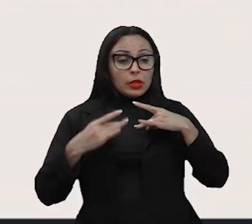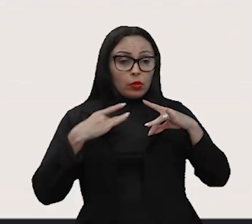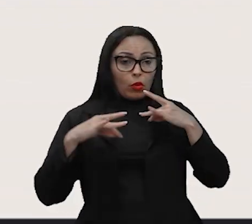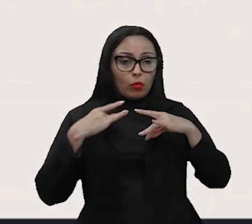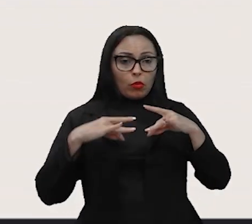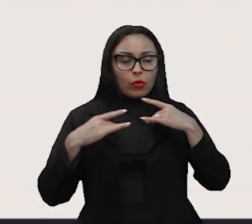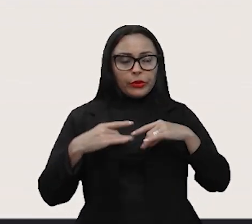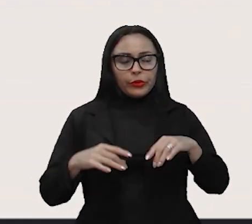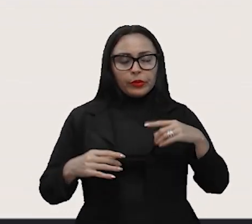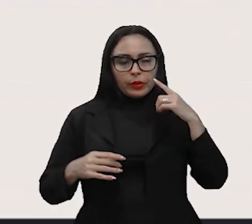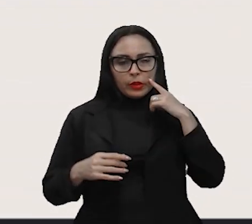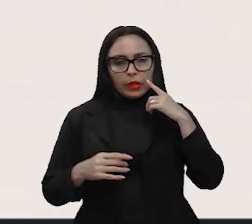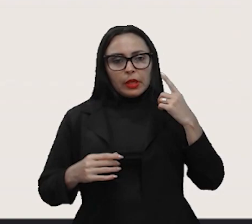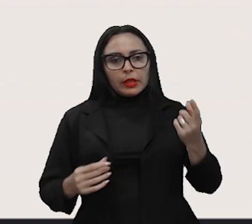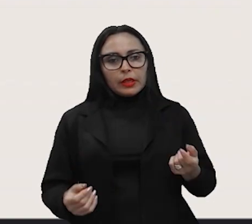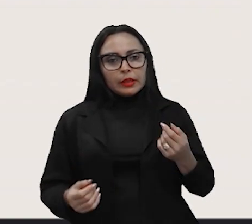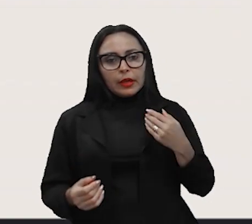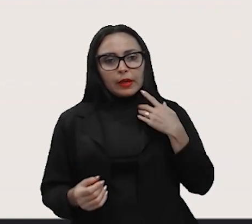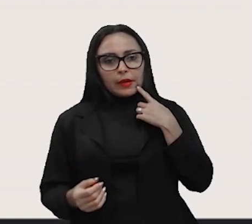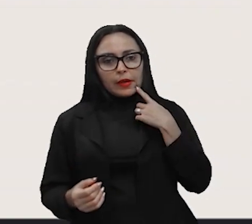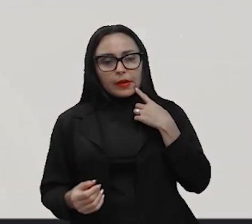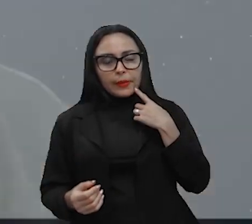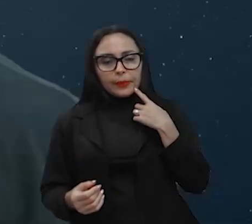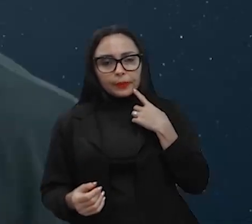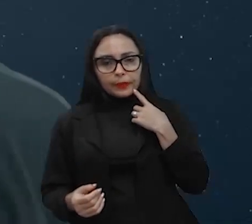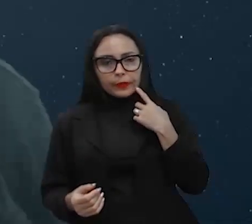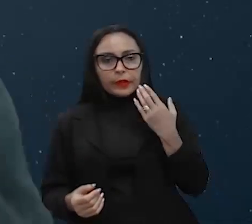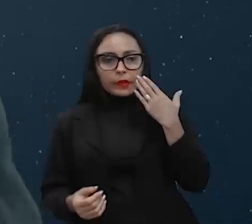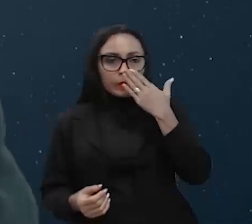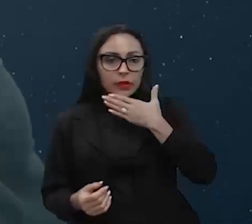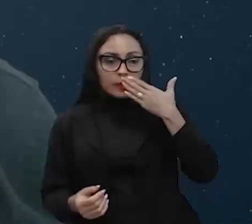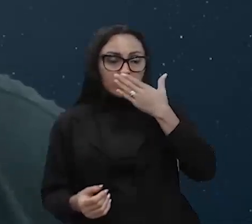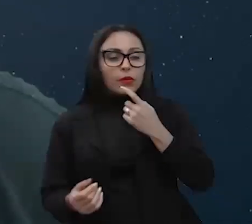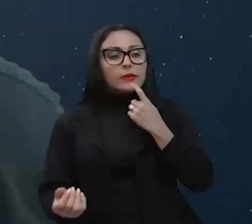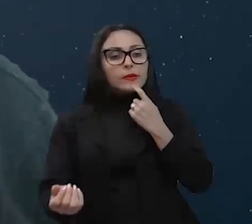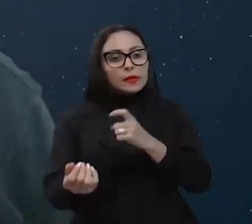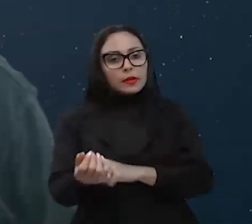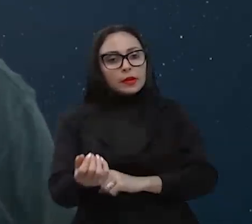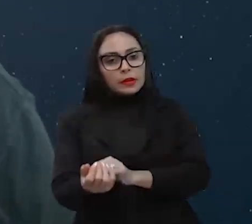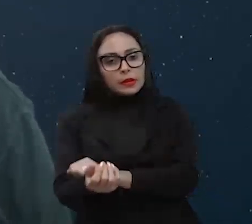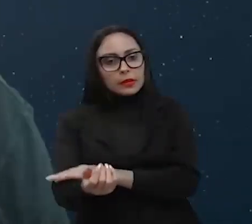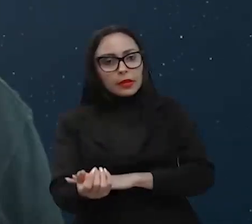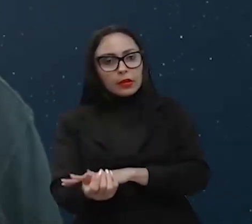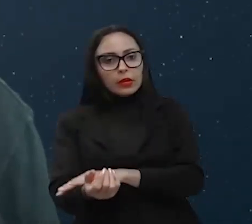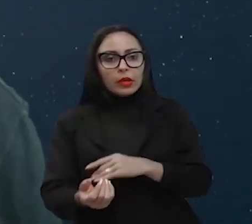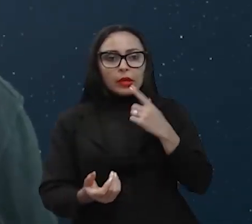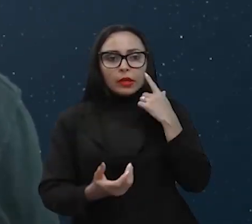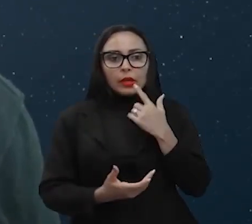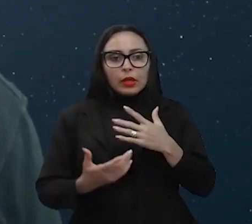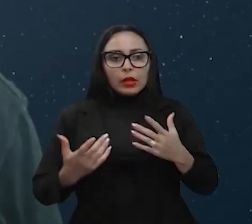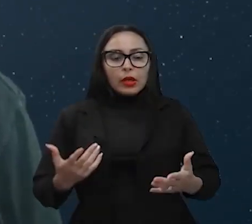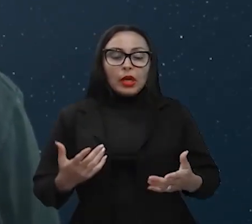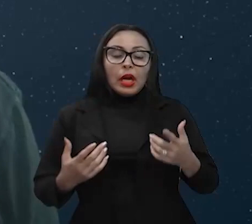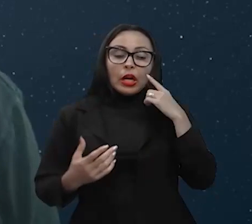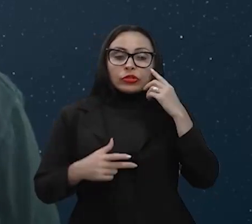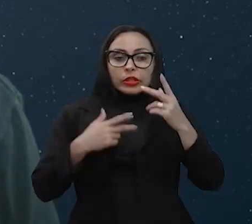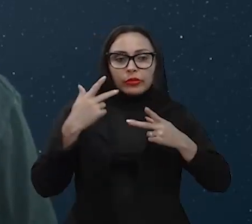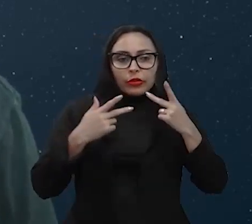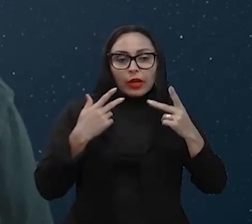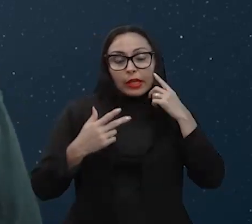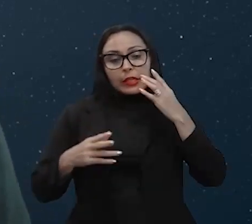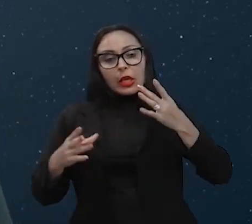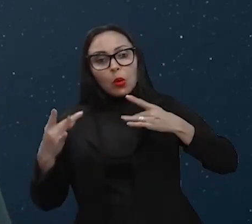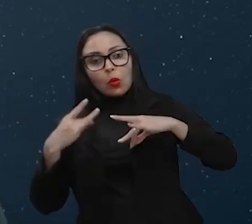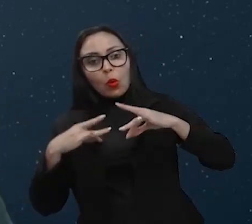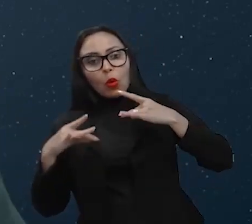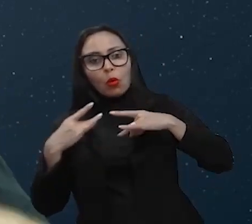da célula e joga no sangue. Traz pra mim, Betão. Aí é por isso que a gente diz que o glucagon é o hormônio do